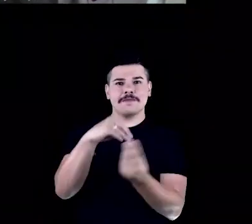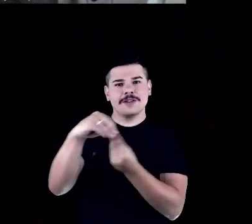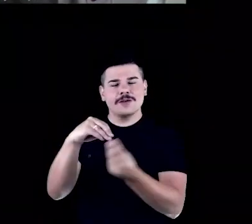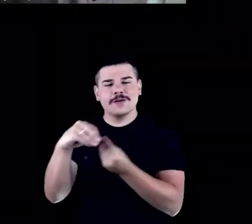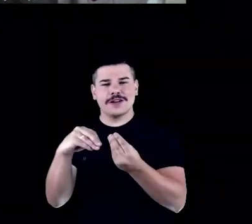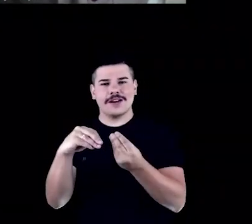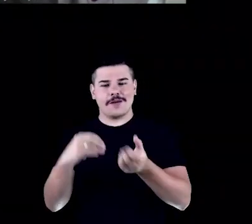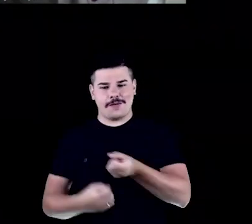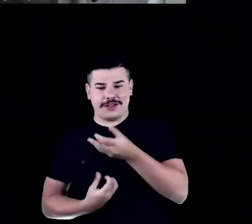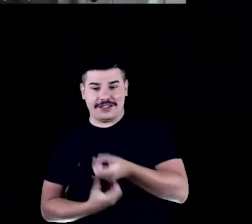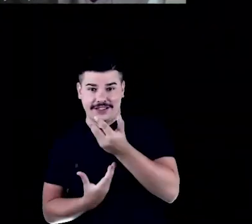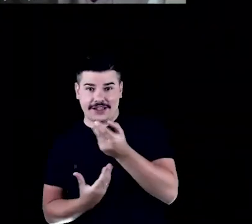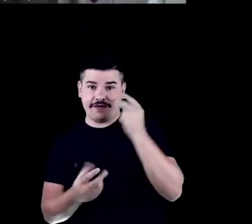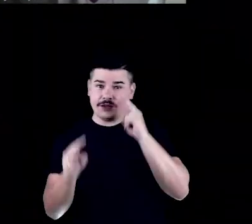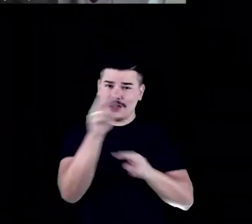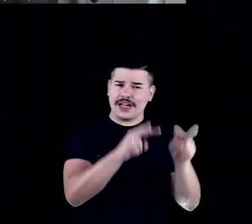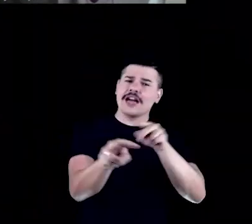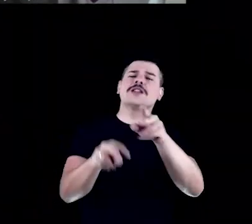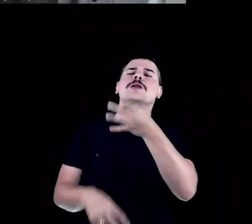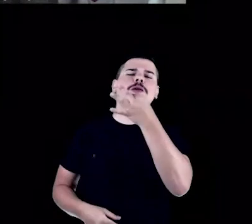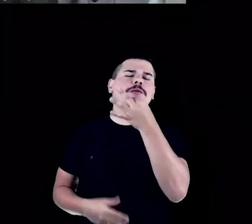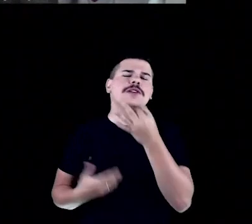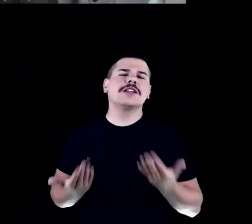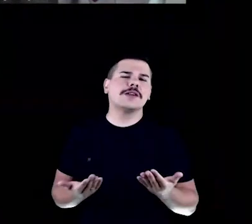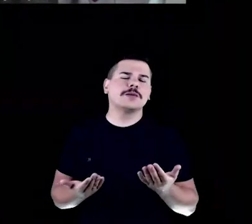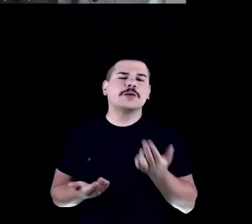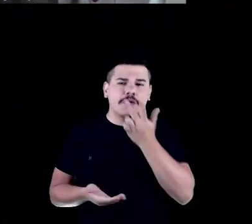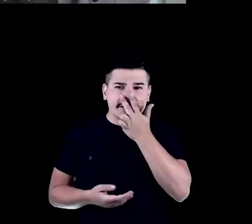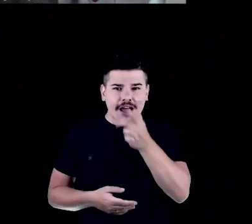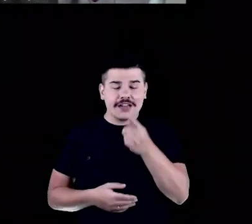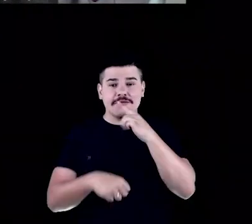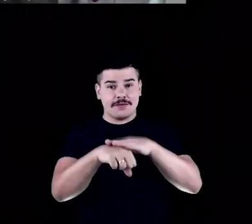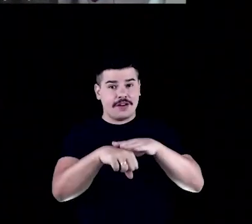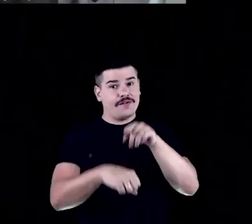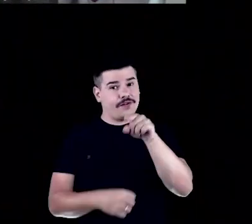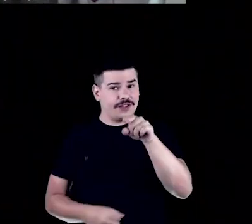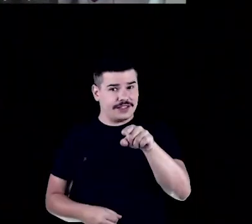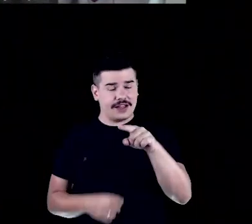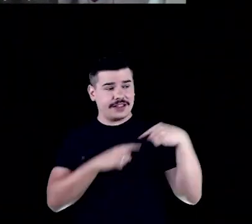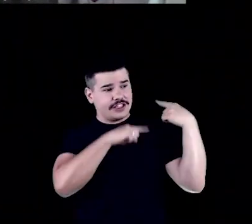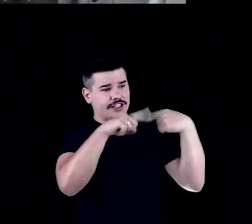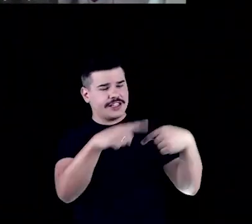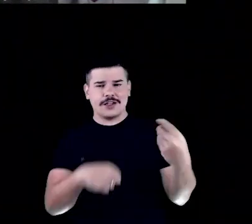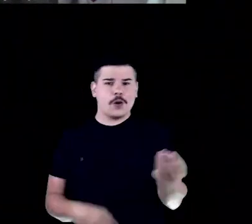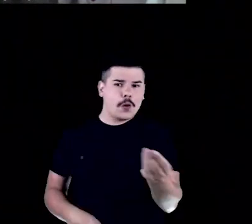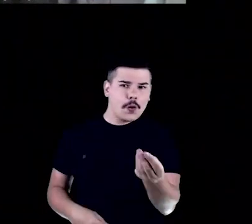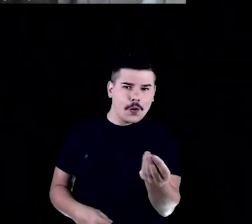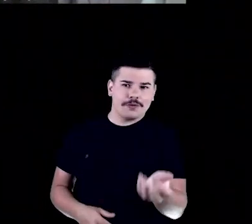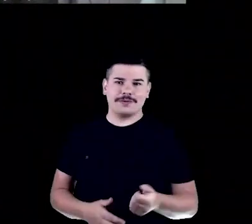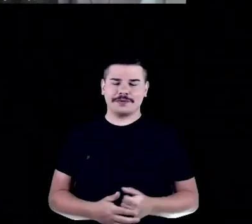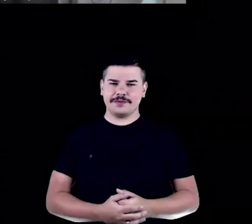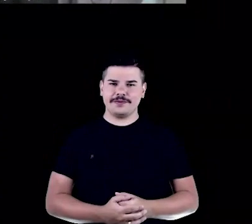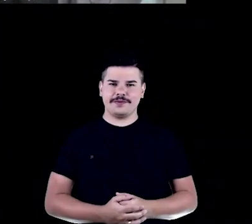essa mistura da poesia com a visualidade, né? O que vocês acham disso? Como que foi para vocês essa